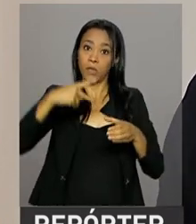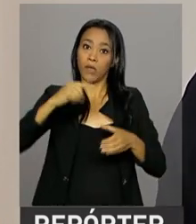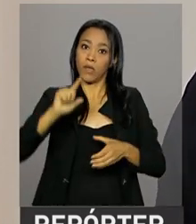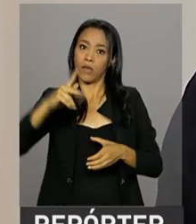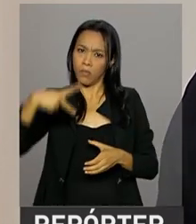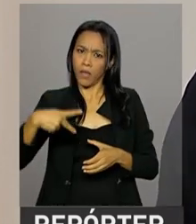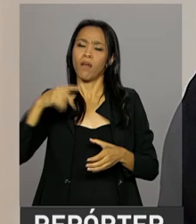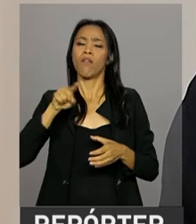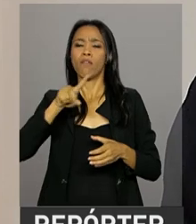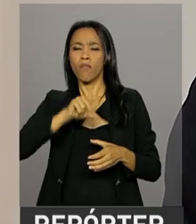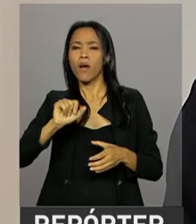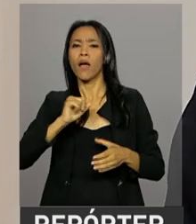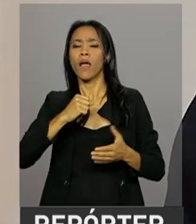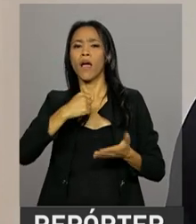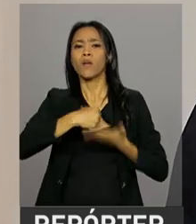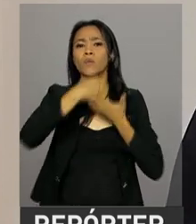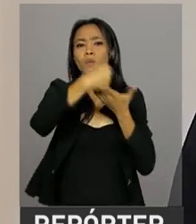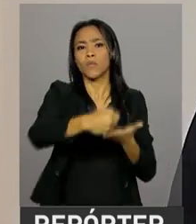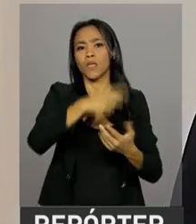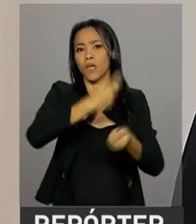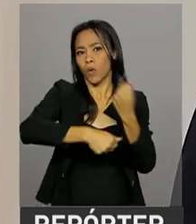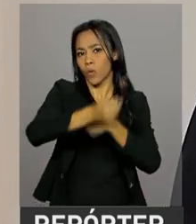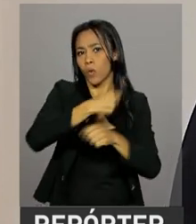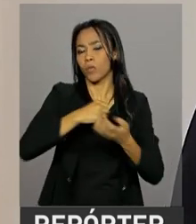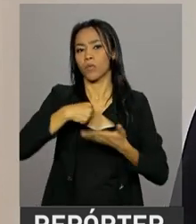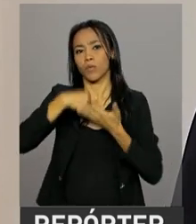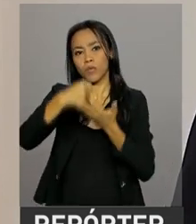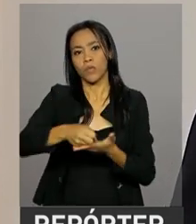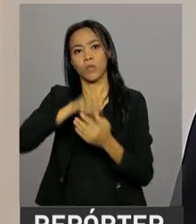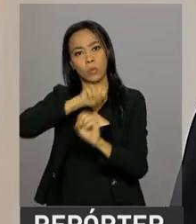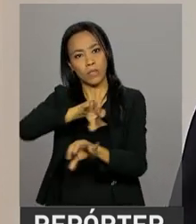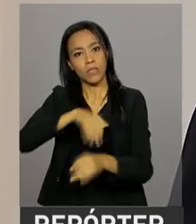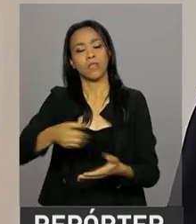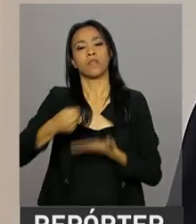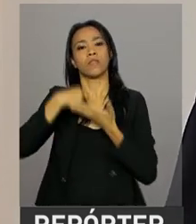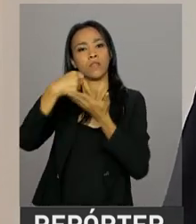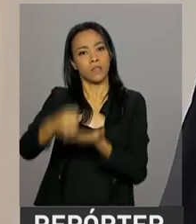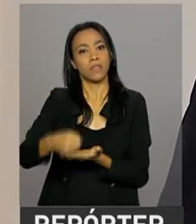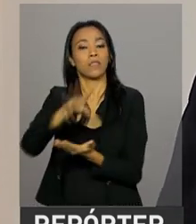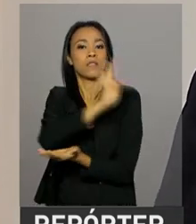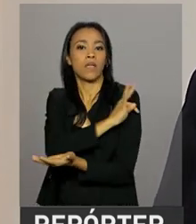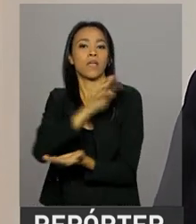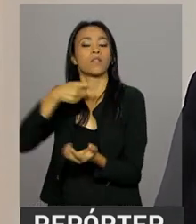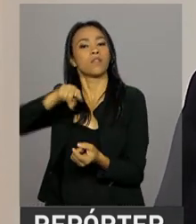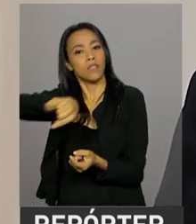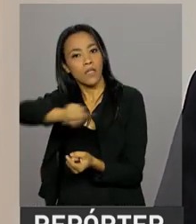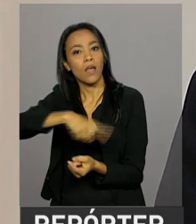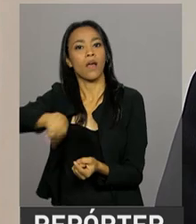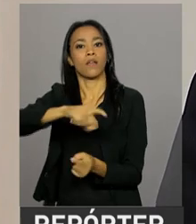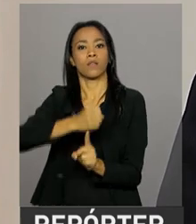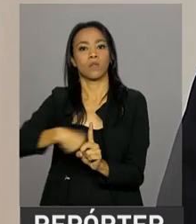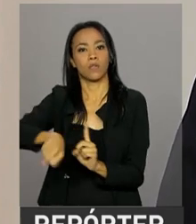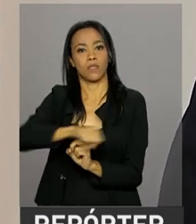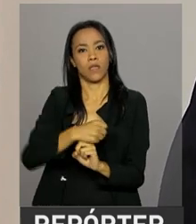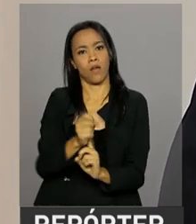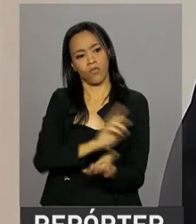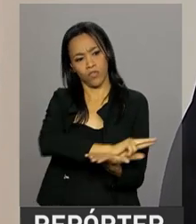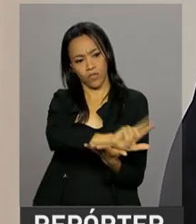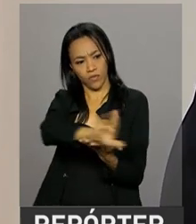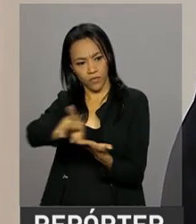desenvolvimento econômico Educacional técnico e social eh de outros